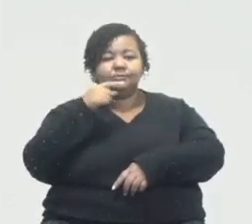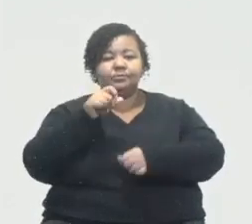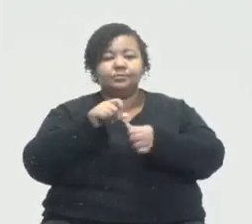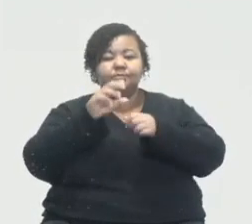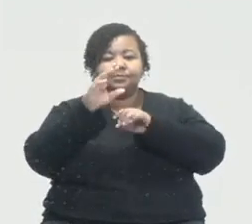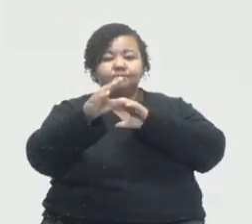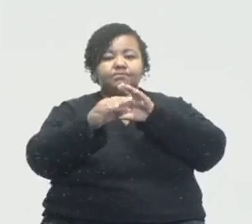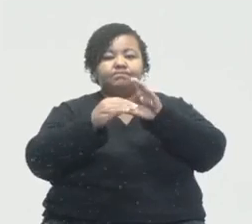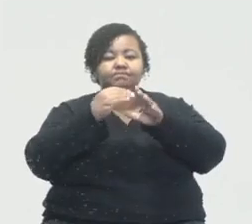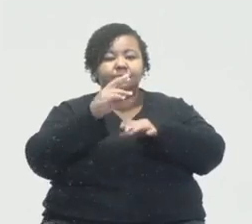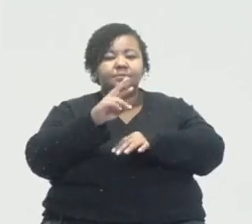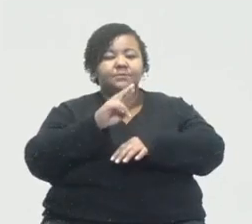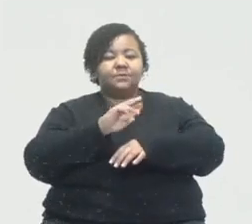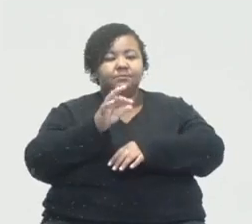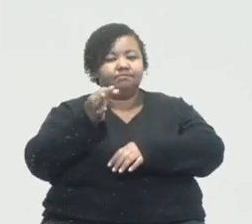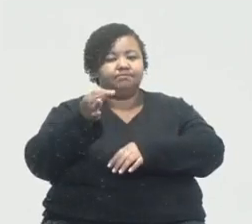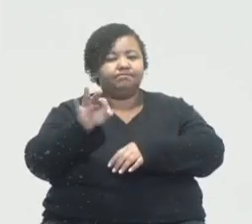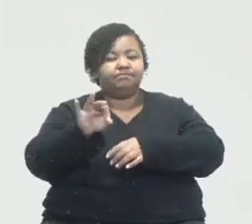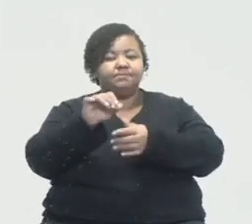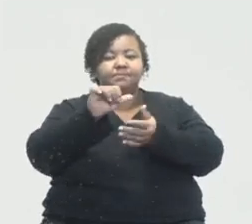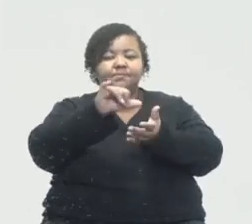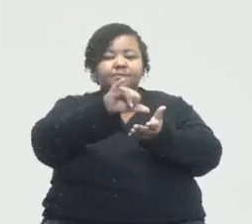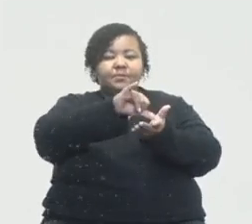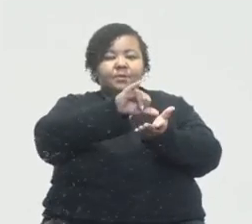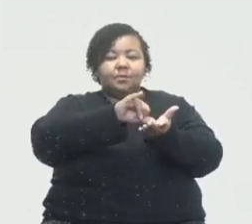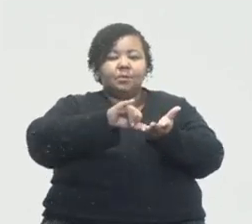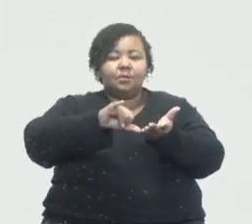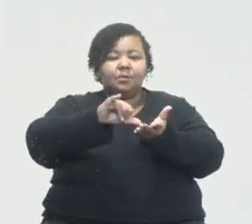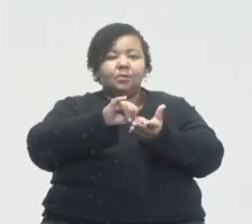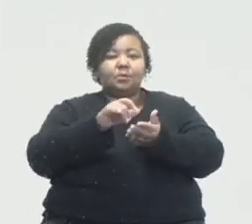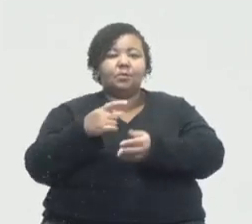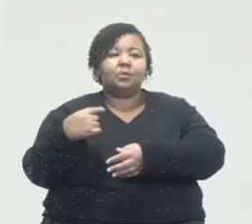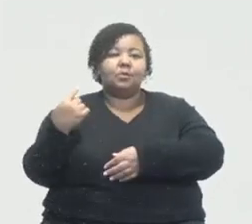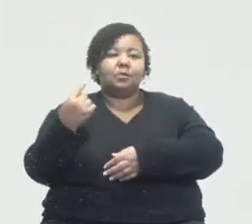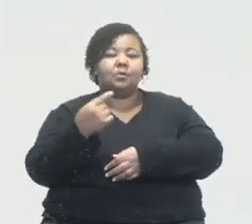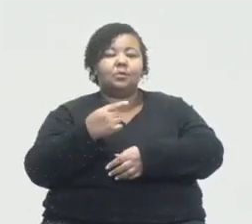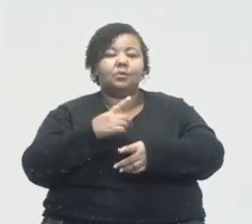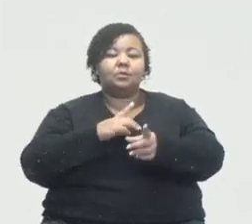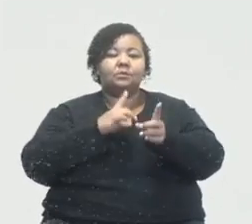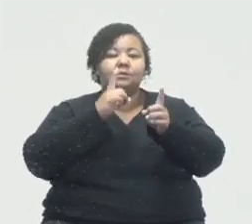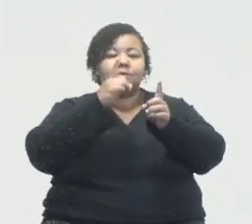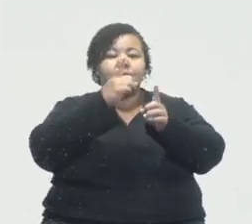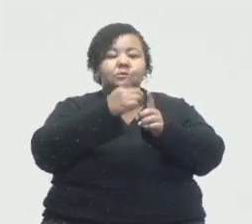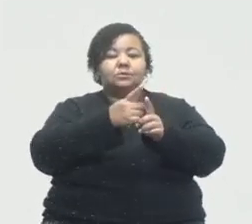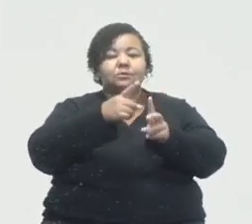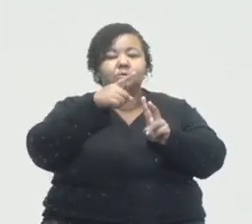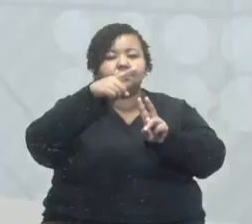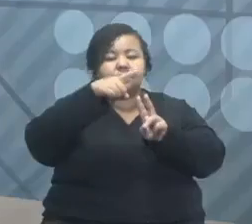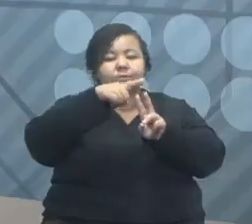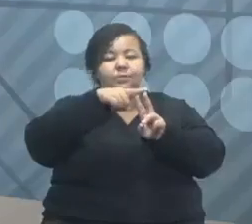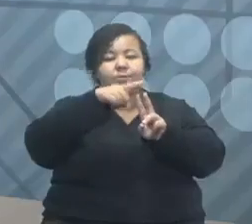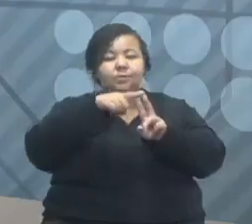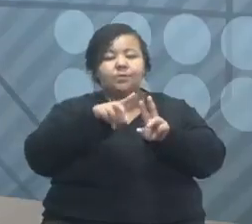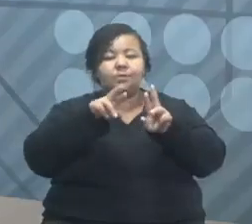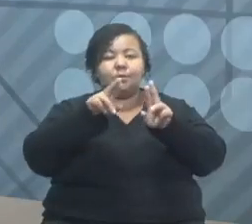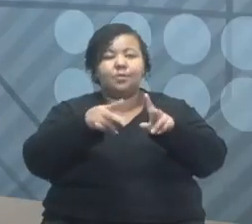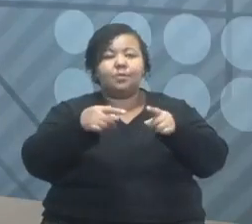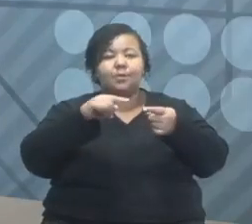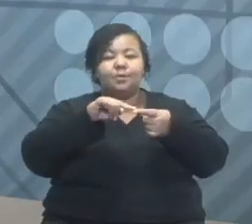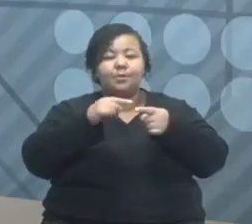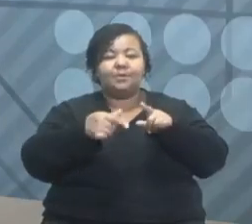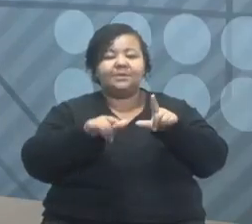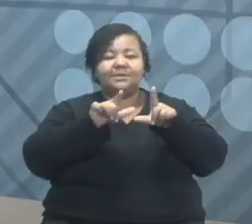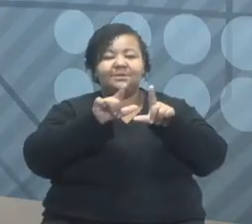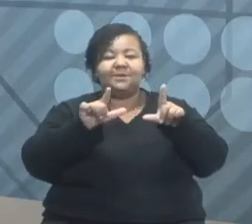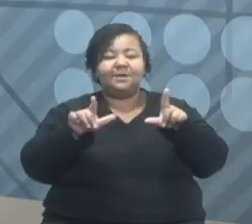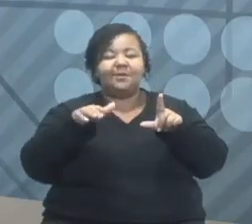encaminhado pelo polo. Então, veja que nós chegamos aqui a esse vetor escrito como combinação linear, assim como